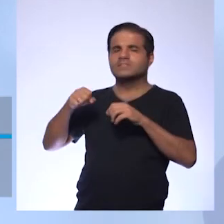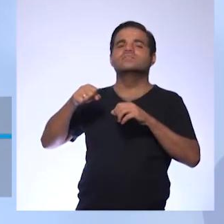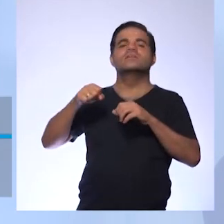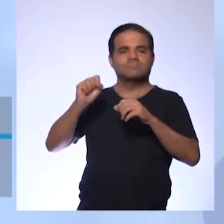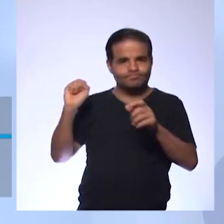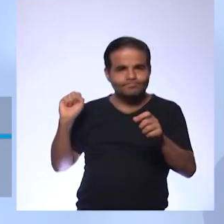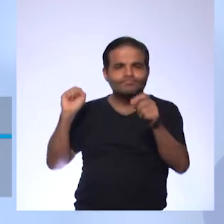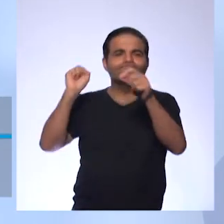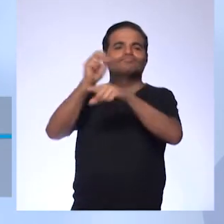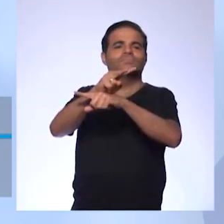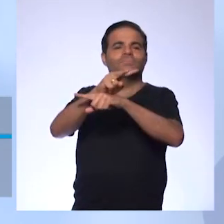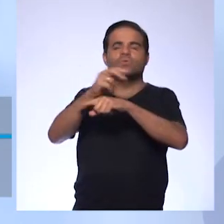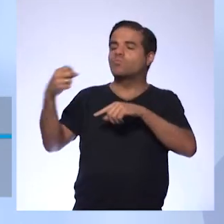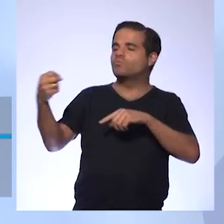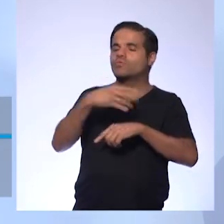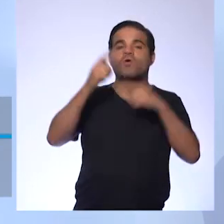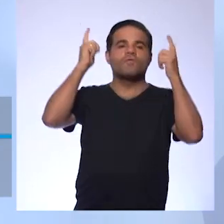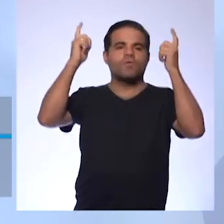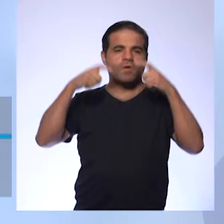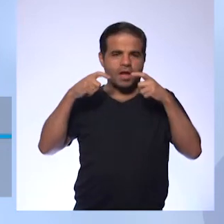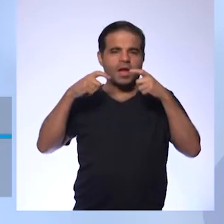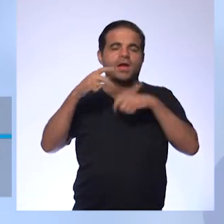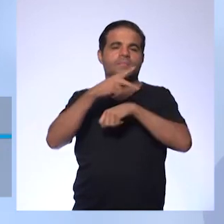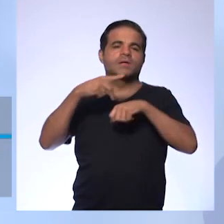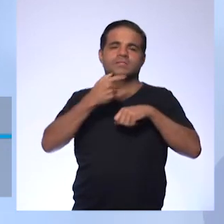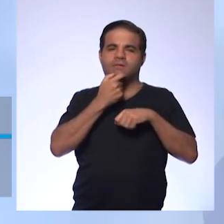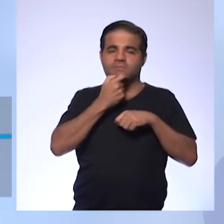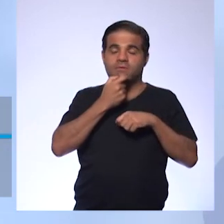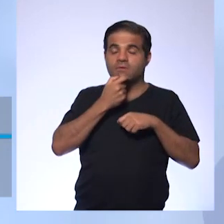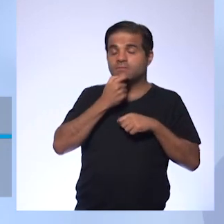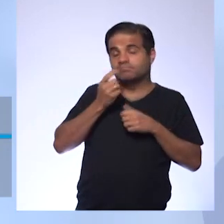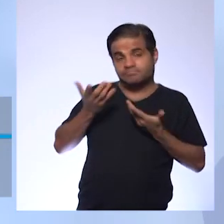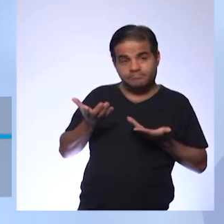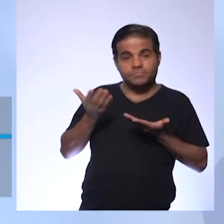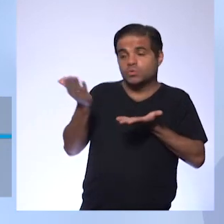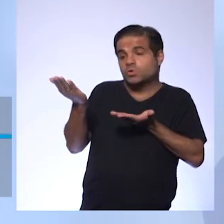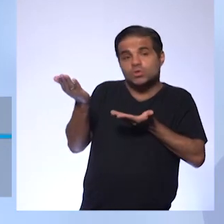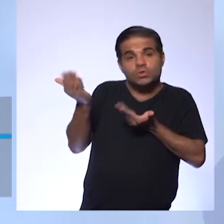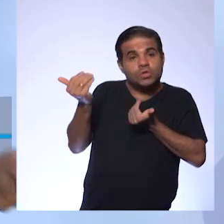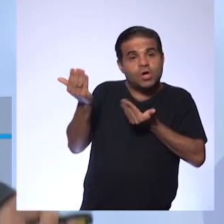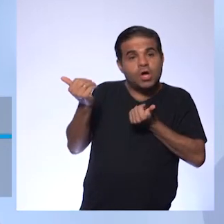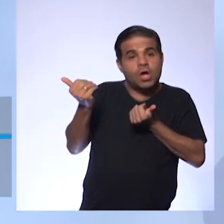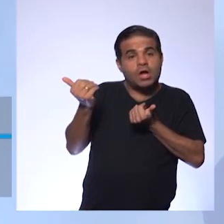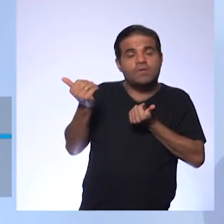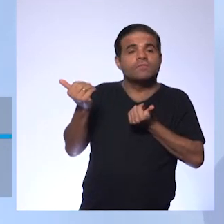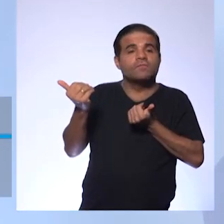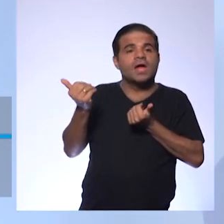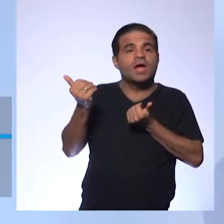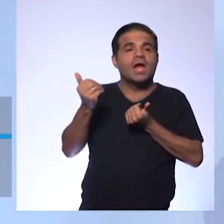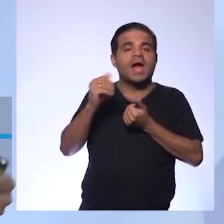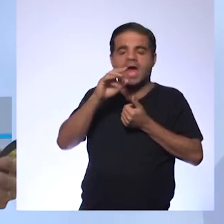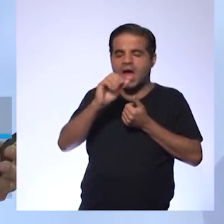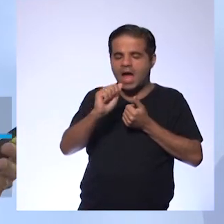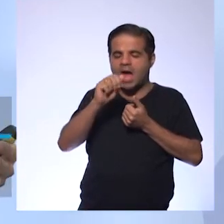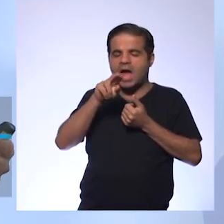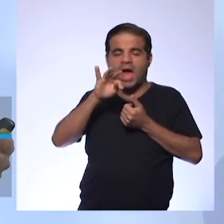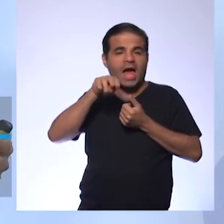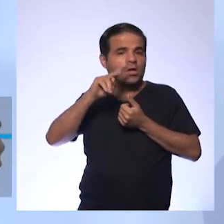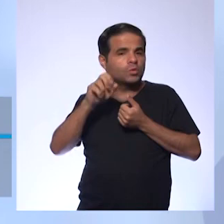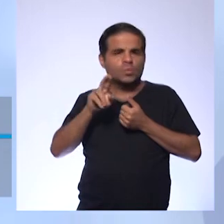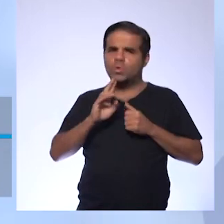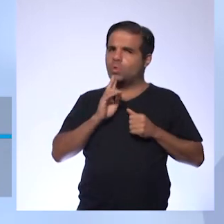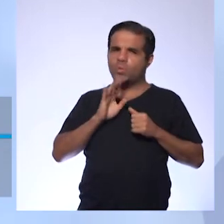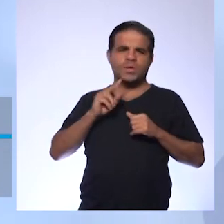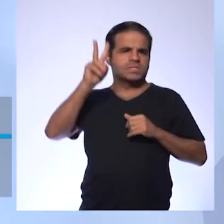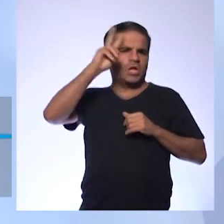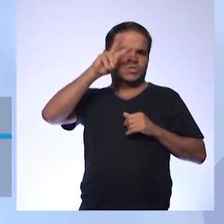o novo rei da Inglaterra. O jovem Arthur, que não sabia de nada, ele não sabia nem da lenda da pedra,